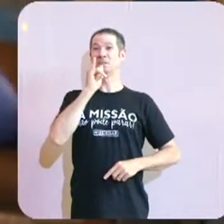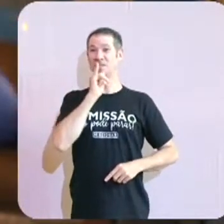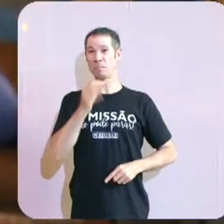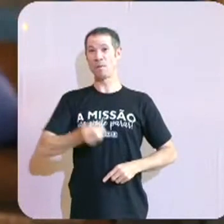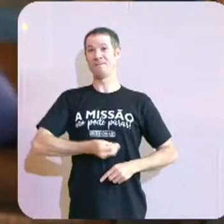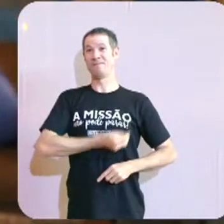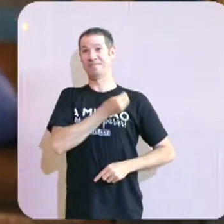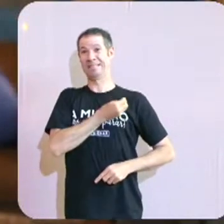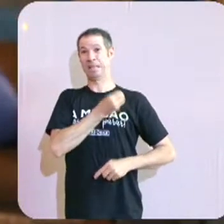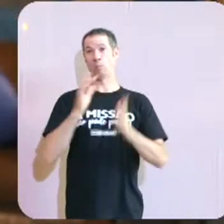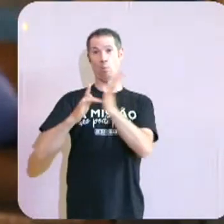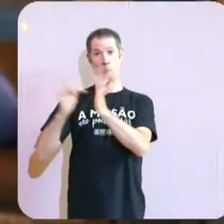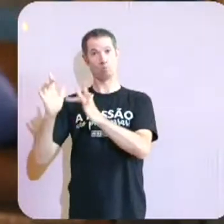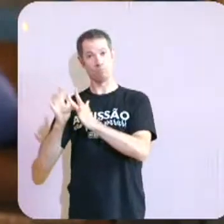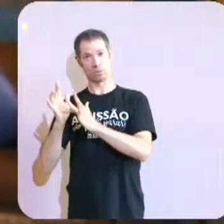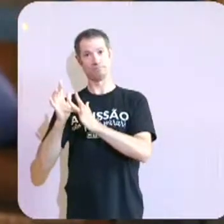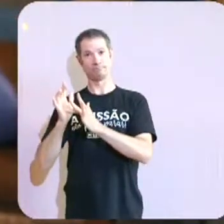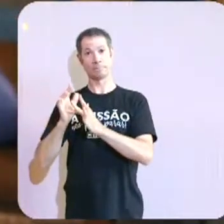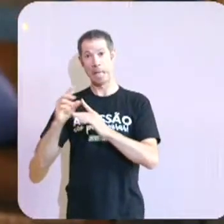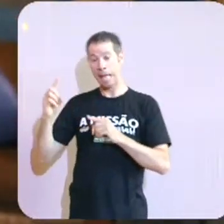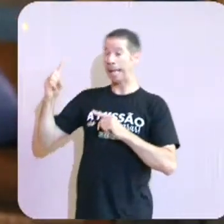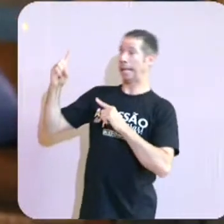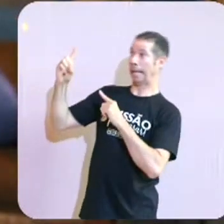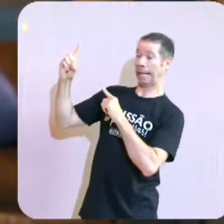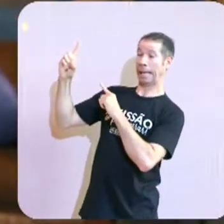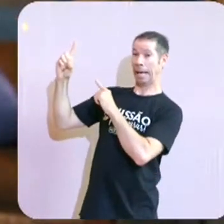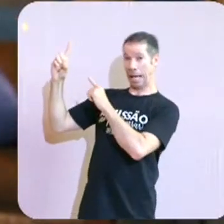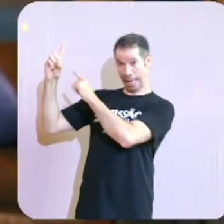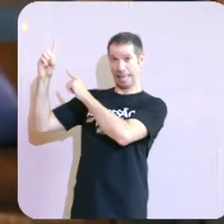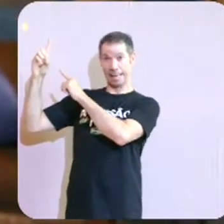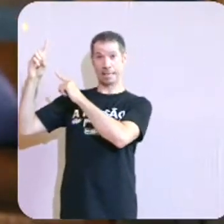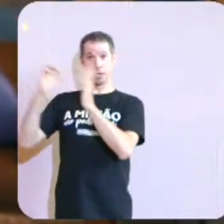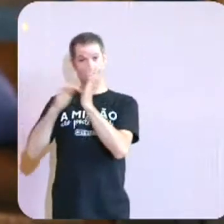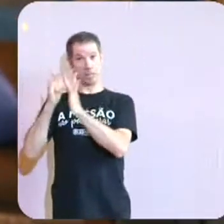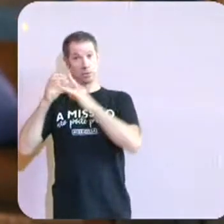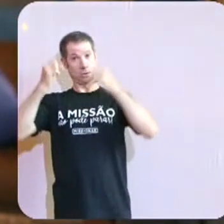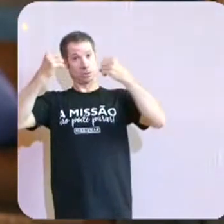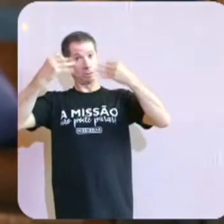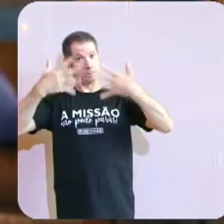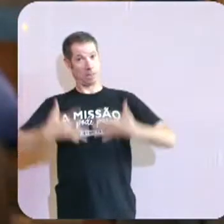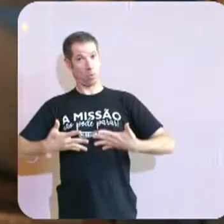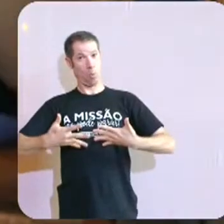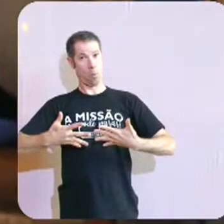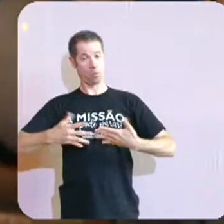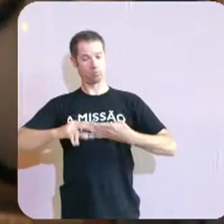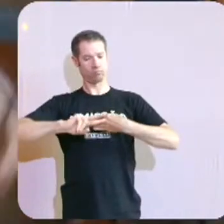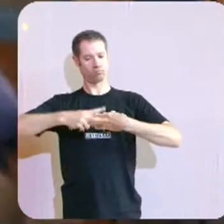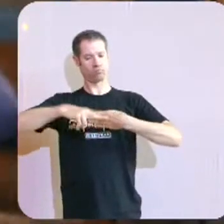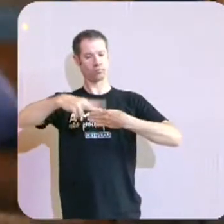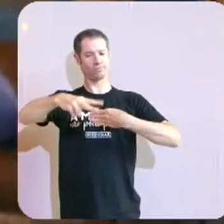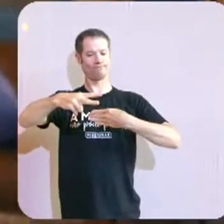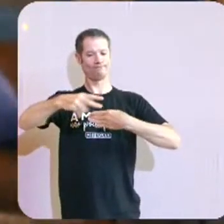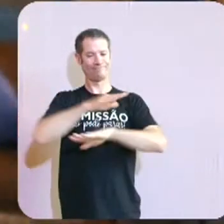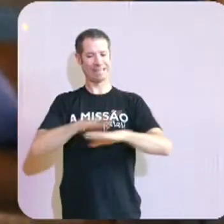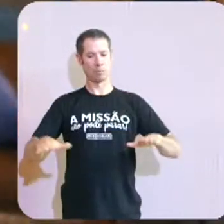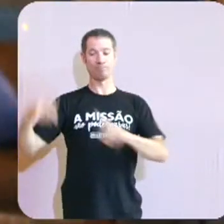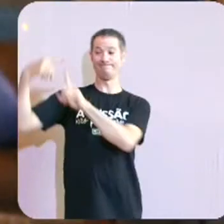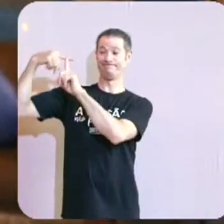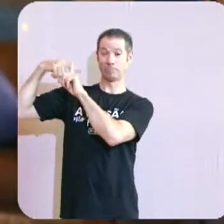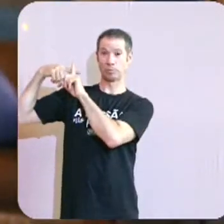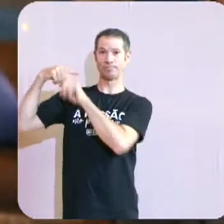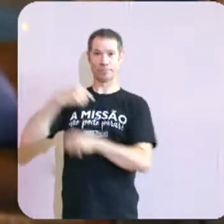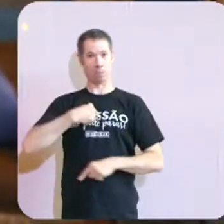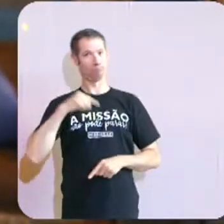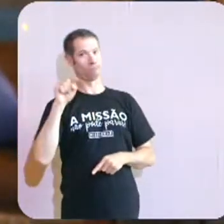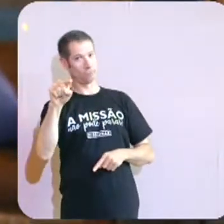vida do mestre. E ele encerra a sua jornada na cruz. Eu e